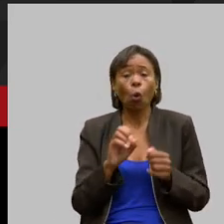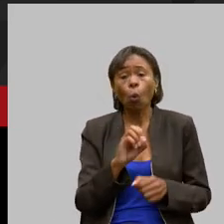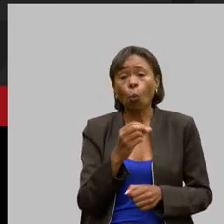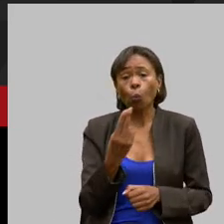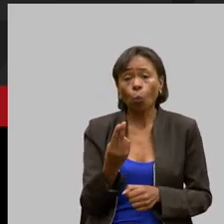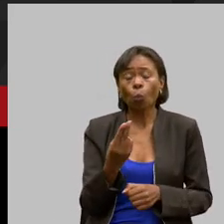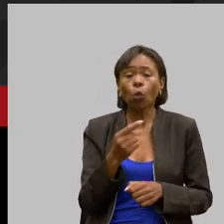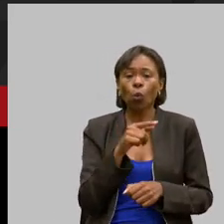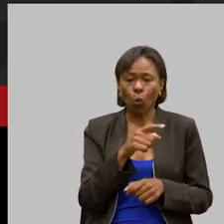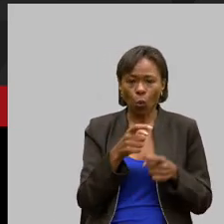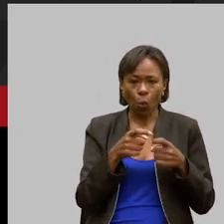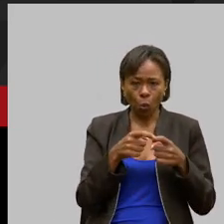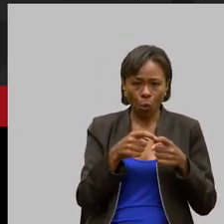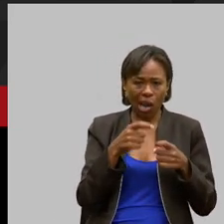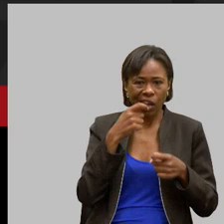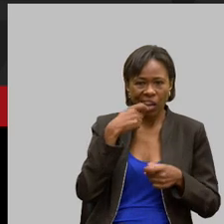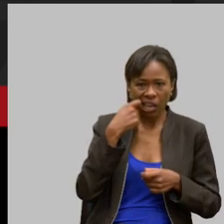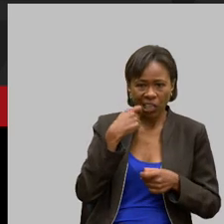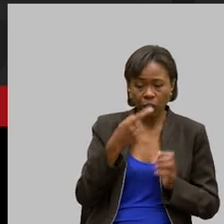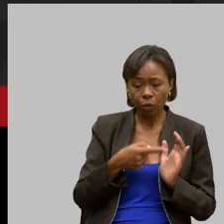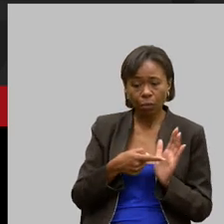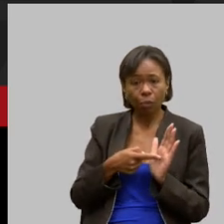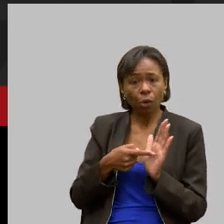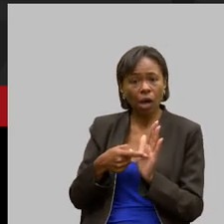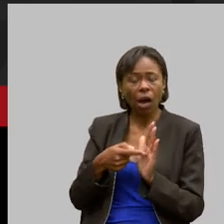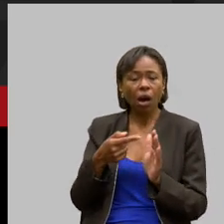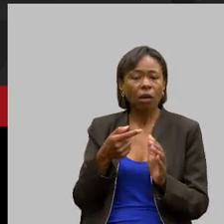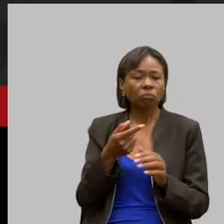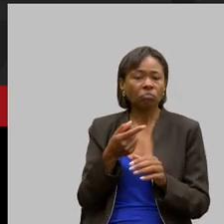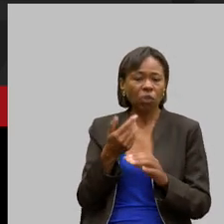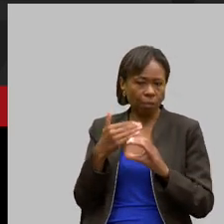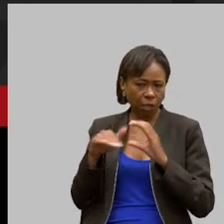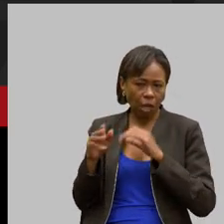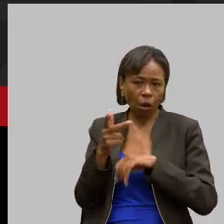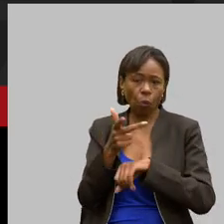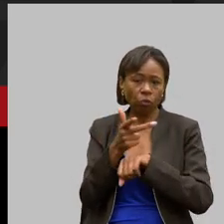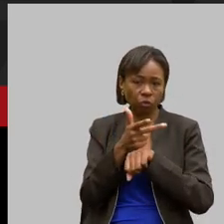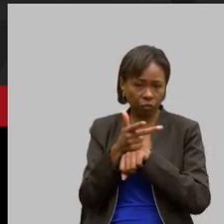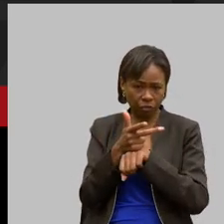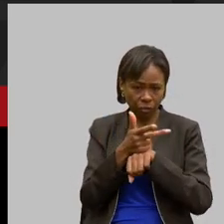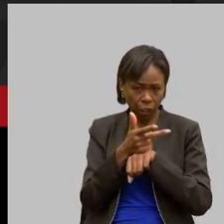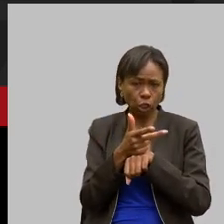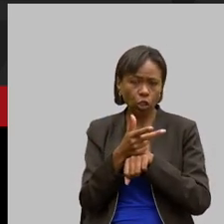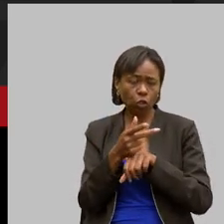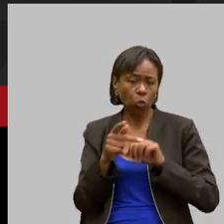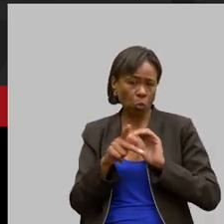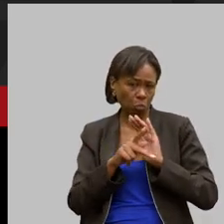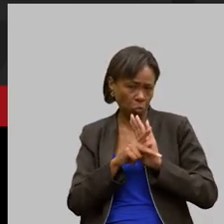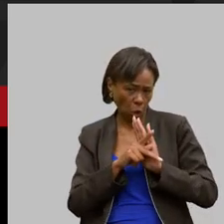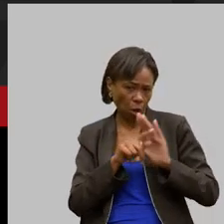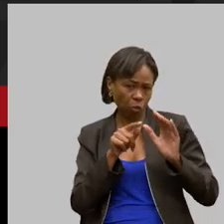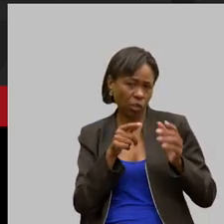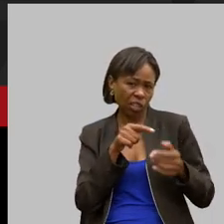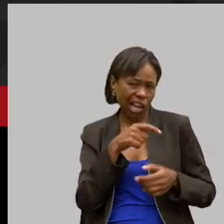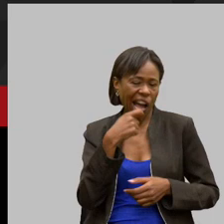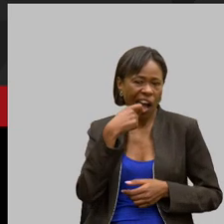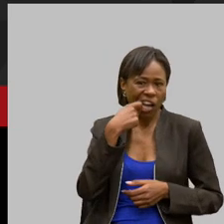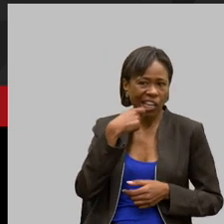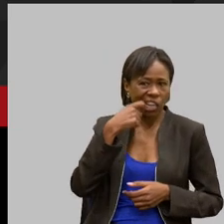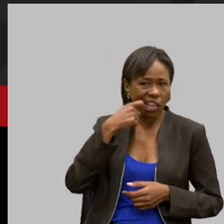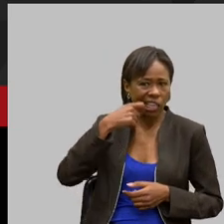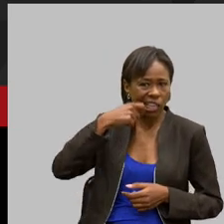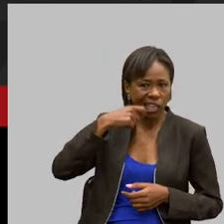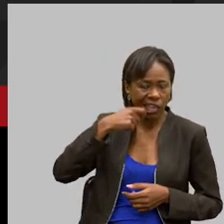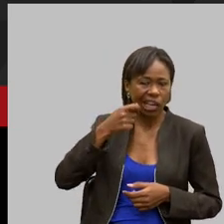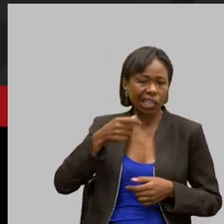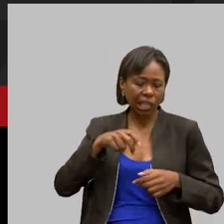mostrando como que funciona eh né a realidade ali do consultório o barulhinho o ar o refletor